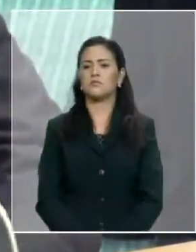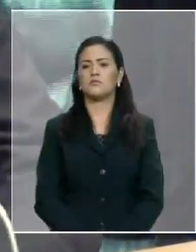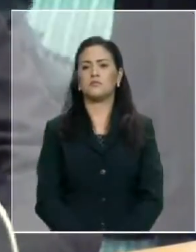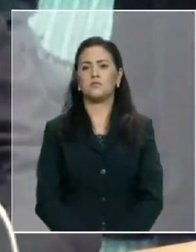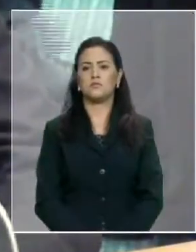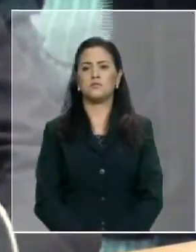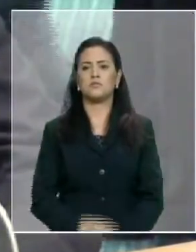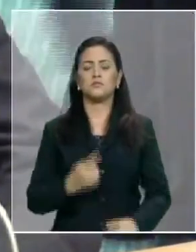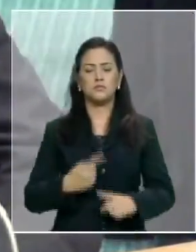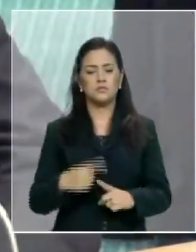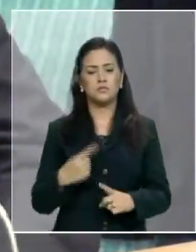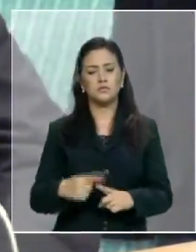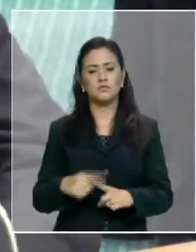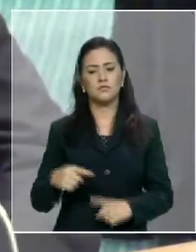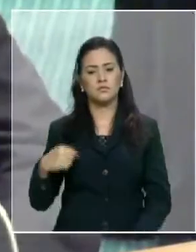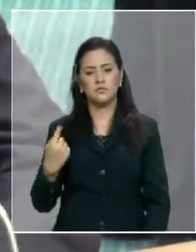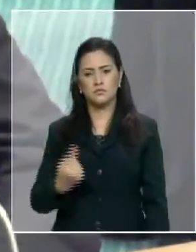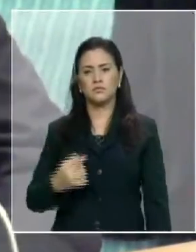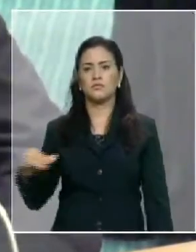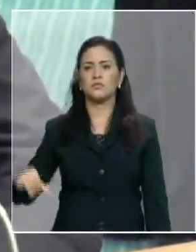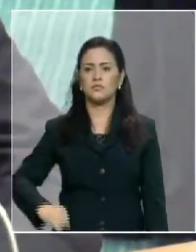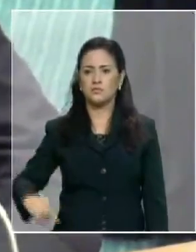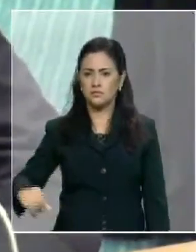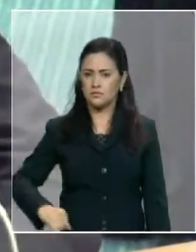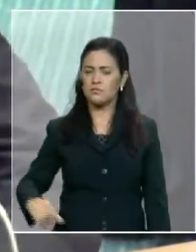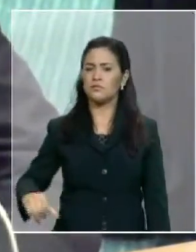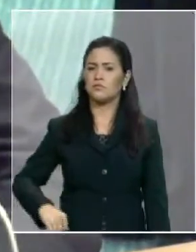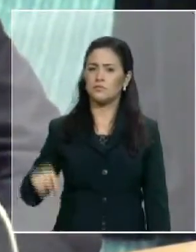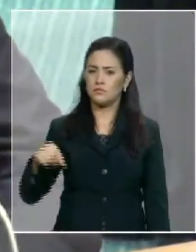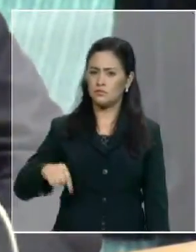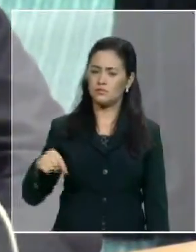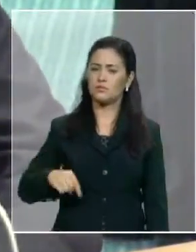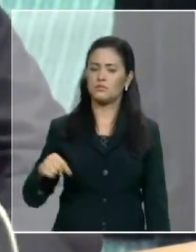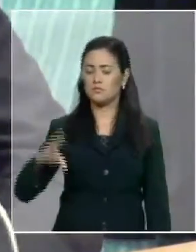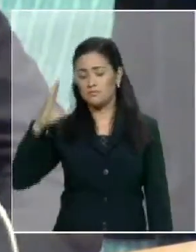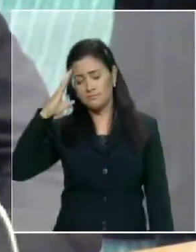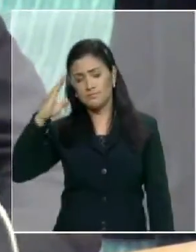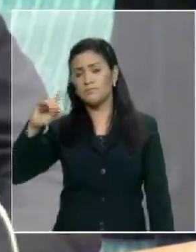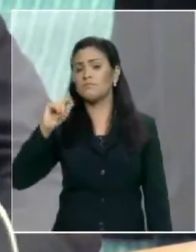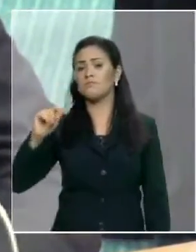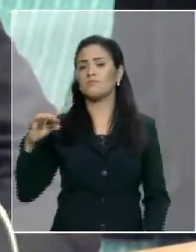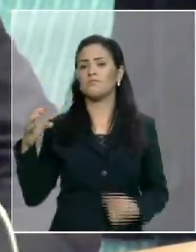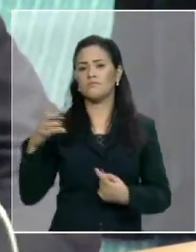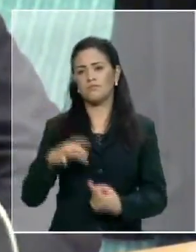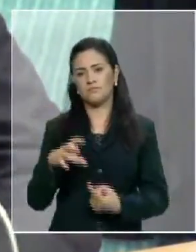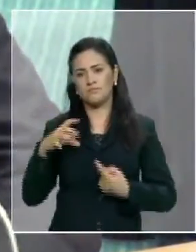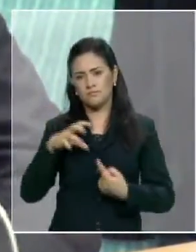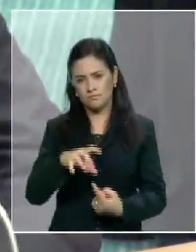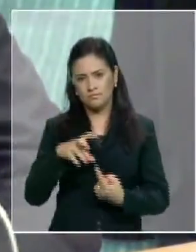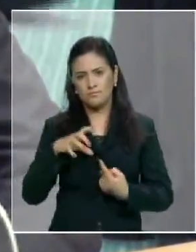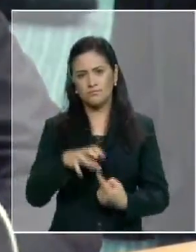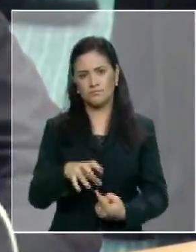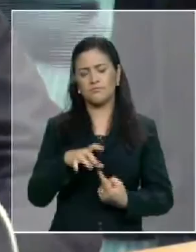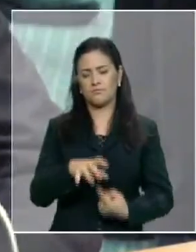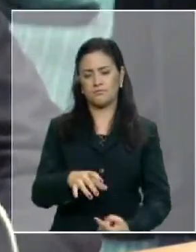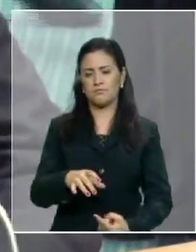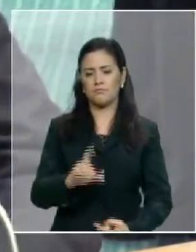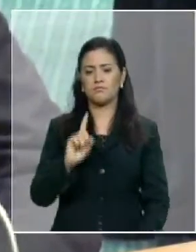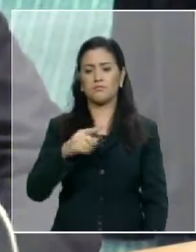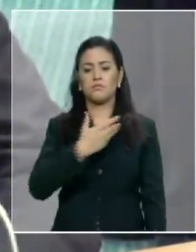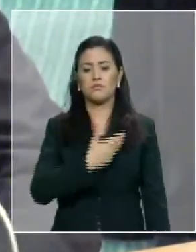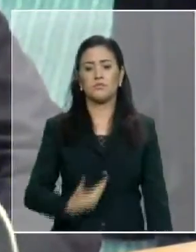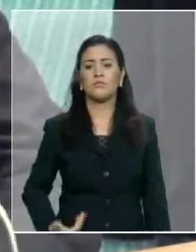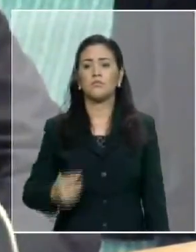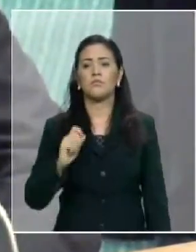a gente tem sofrido muito aqui nessa casa, principalmente por essa perseguição, que é um governador que, na verdade, não